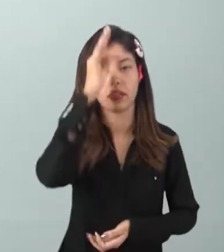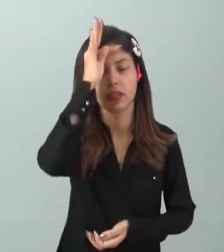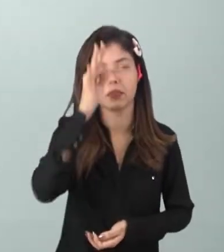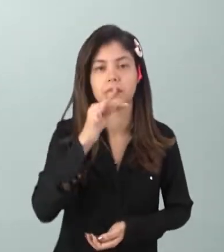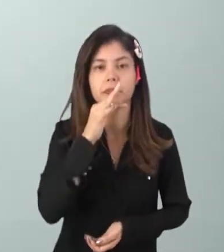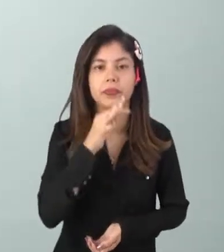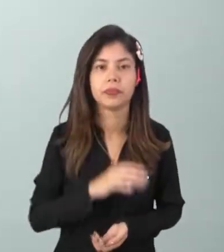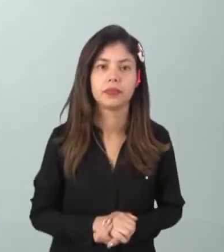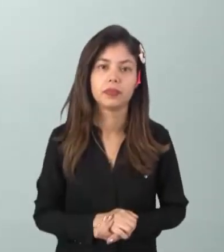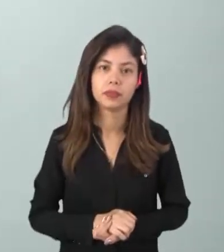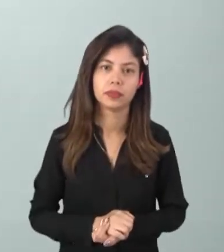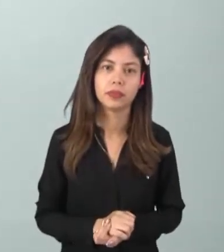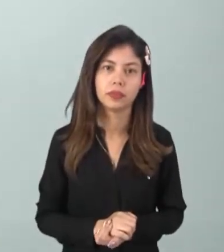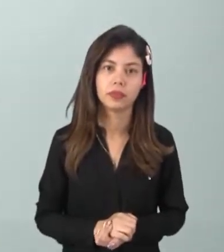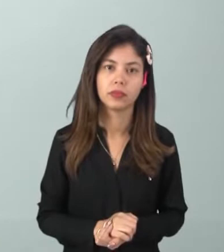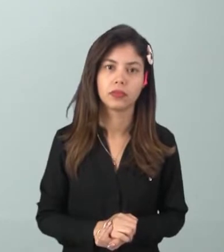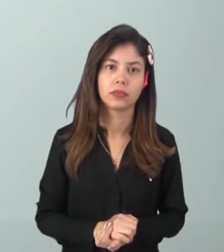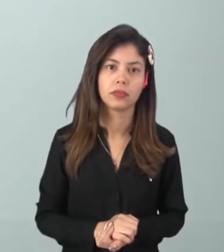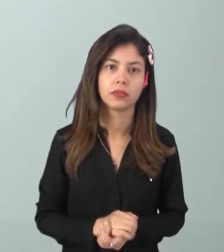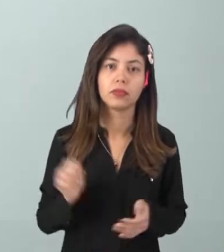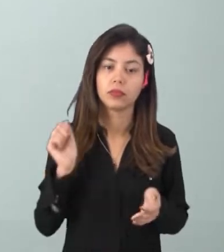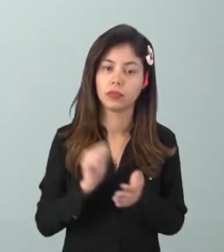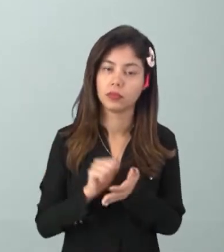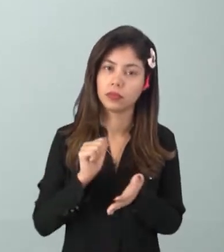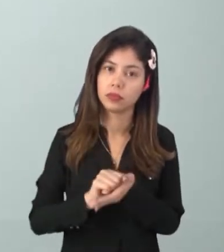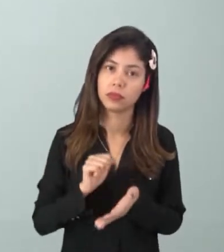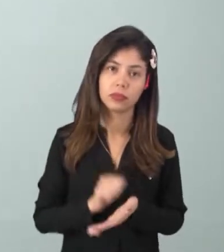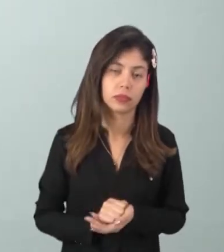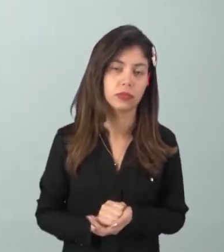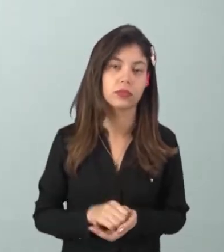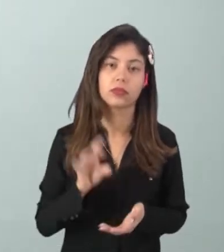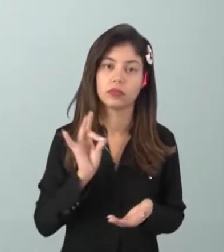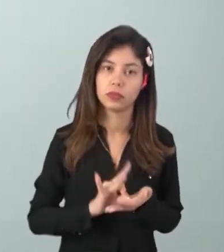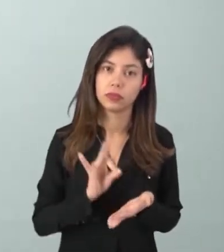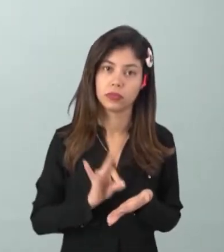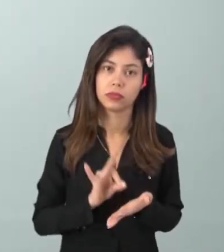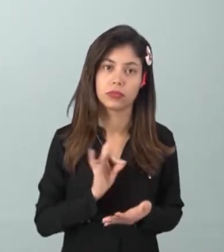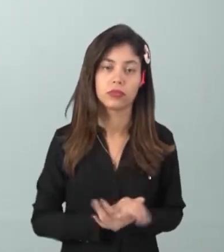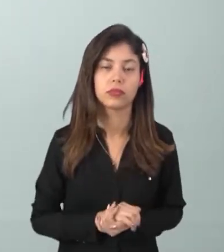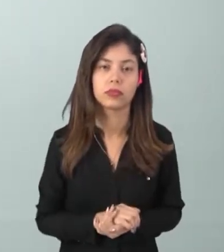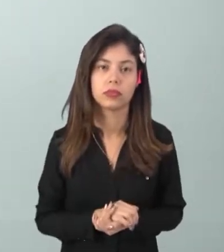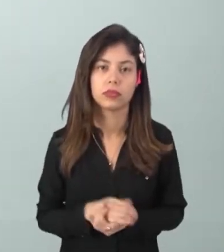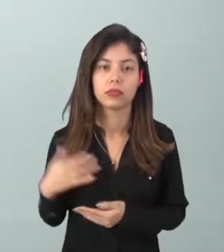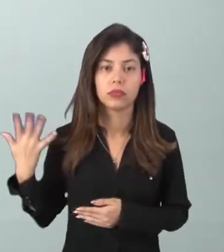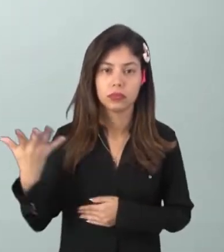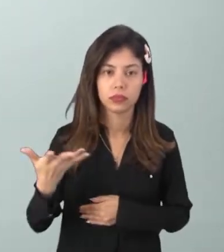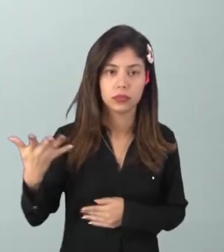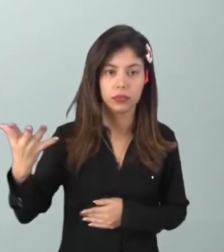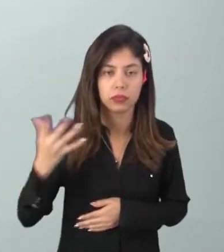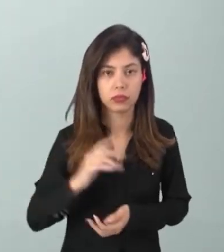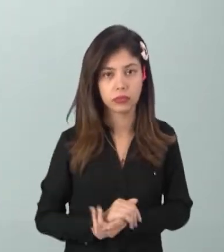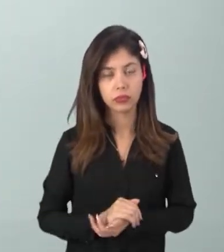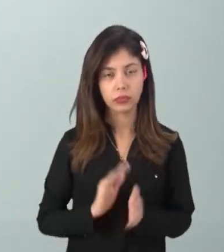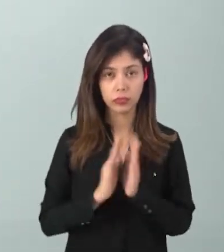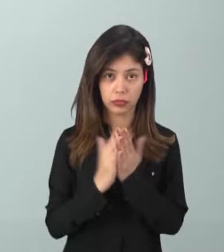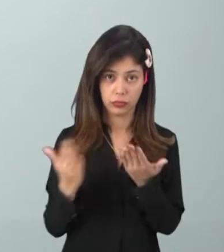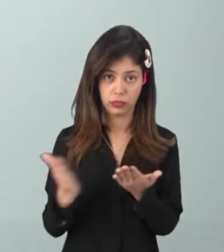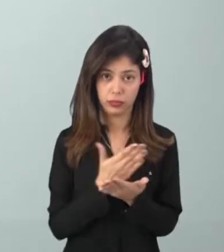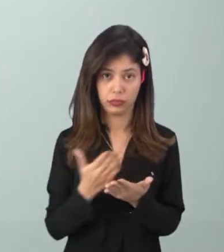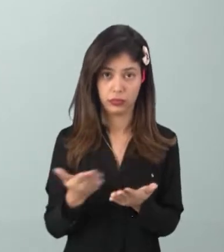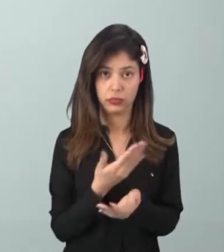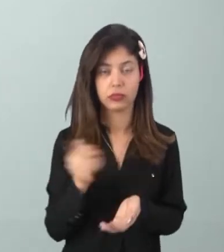tradições que são escritas, que são, na verdade, as que se baseiam em livros ou